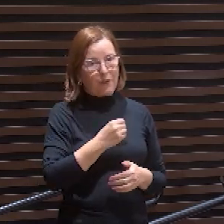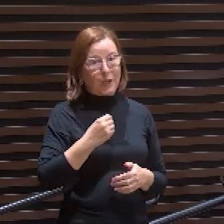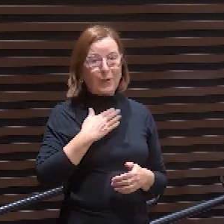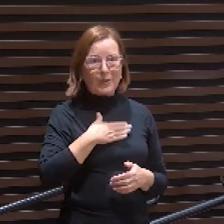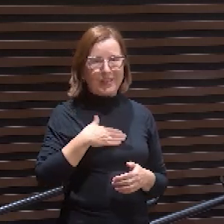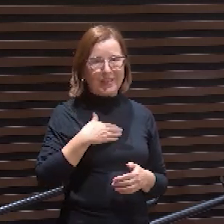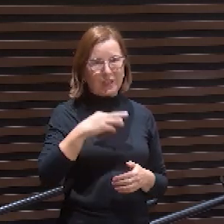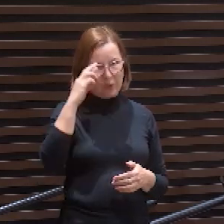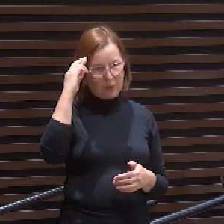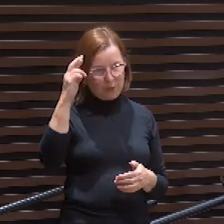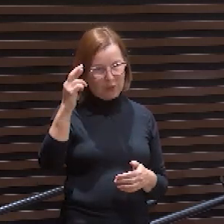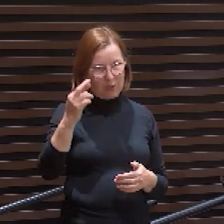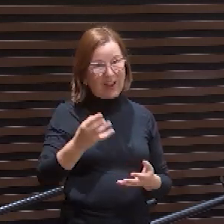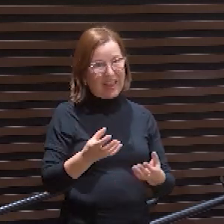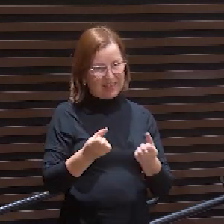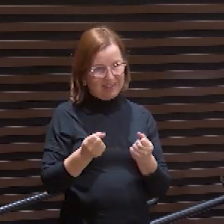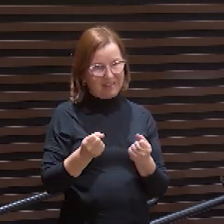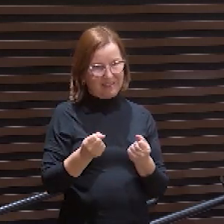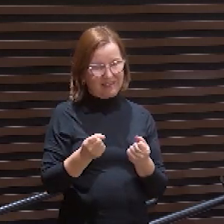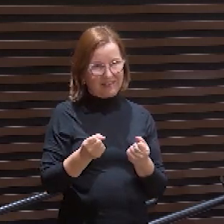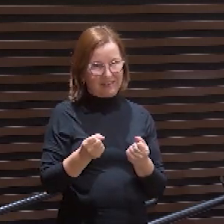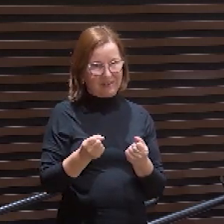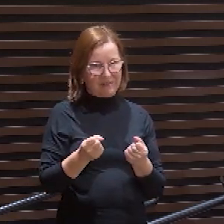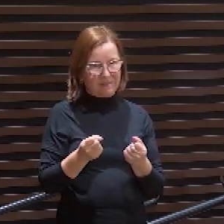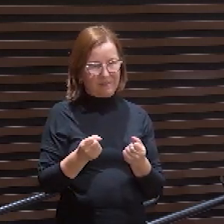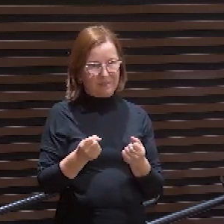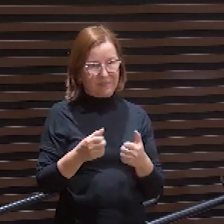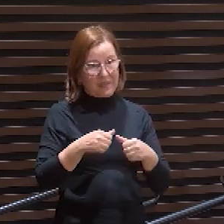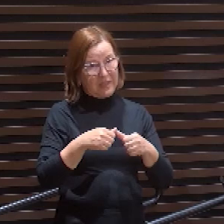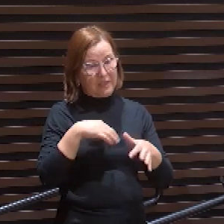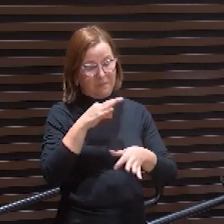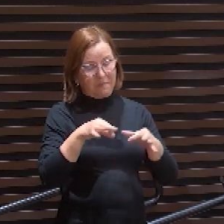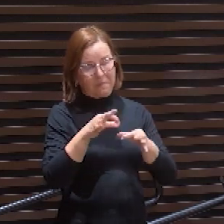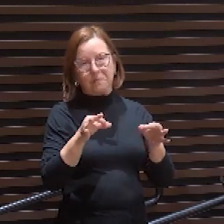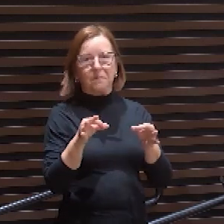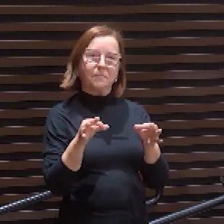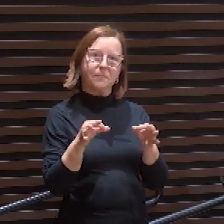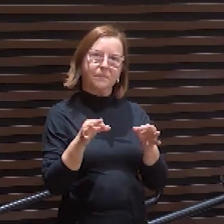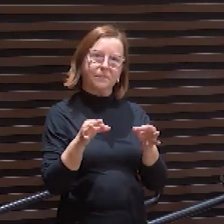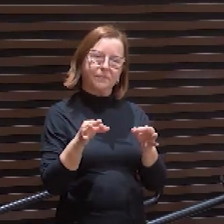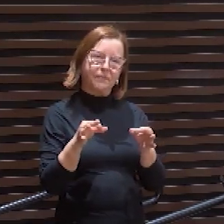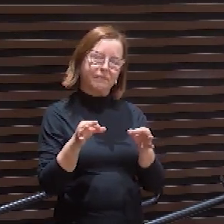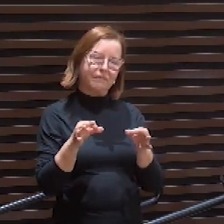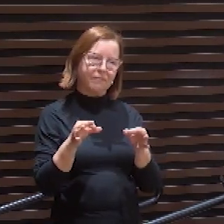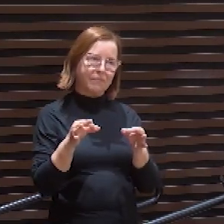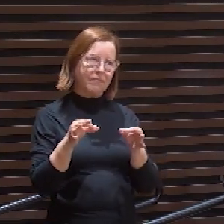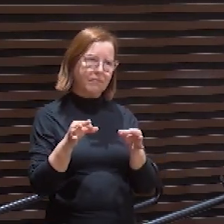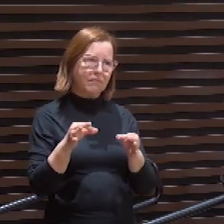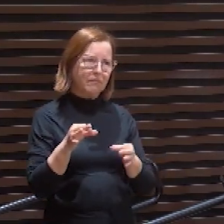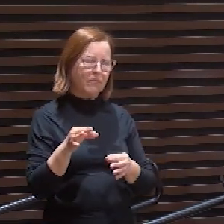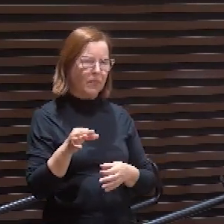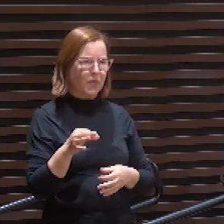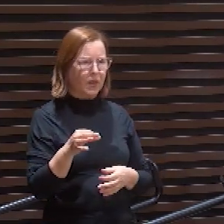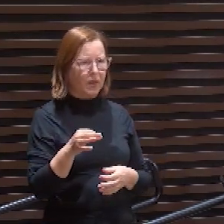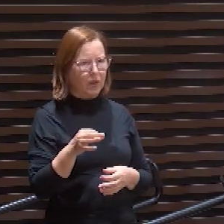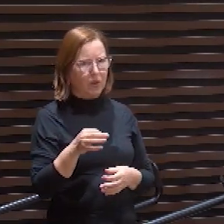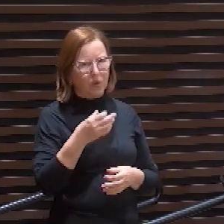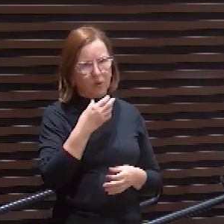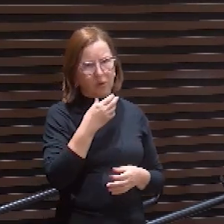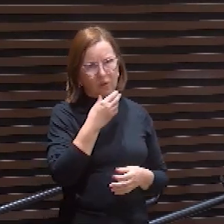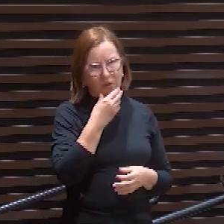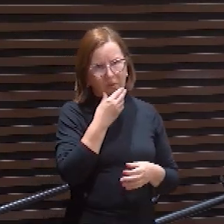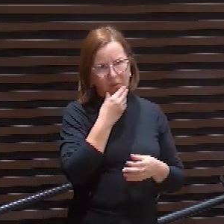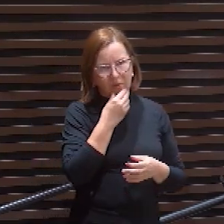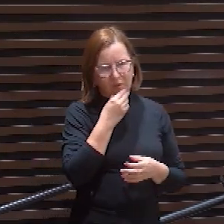o Senhor recebesse esse presente. O pai abriu a tela e era o